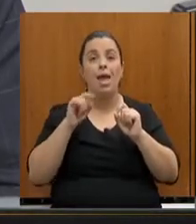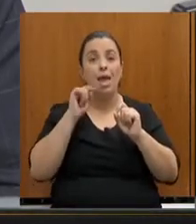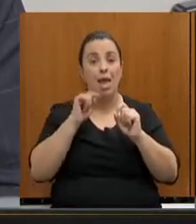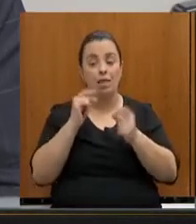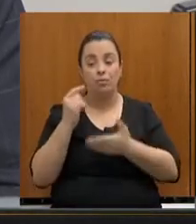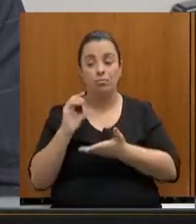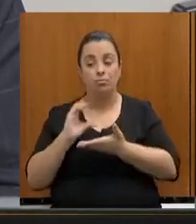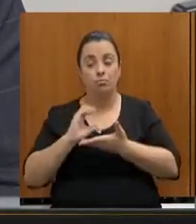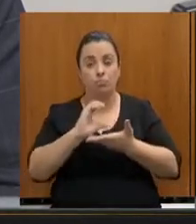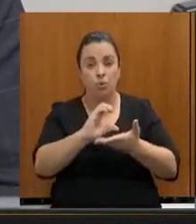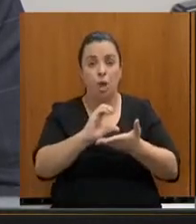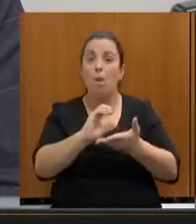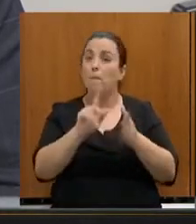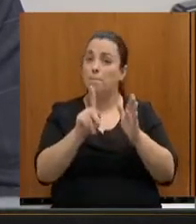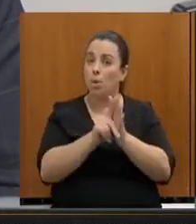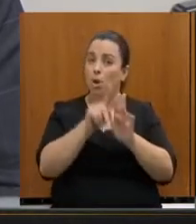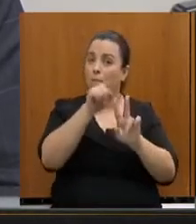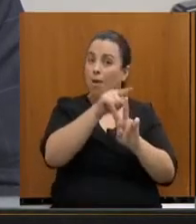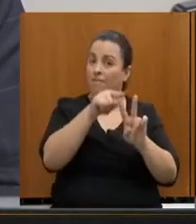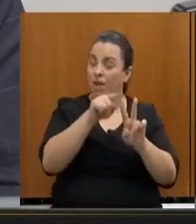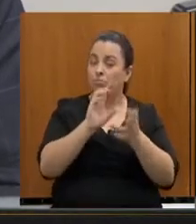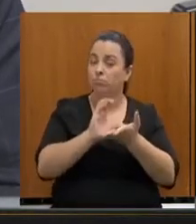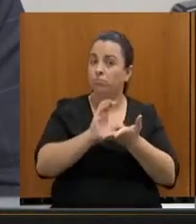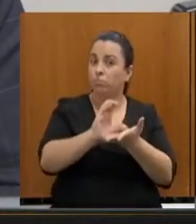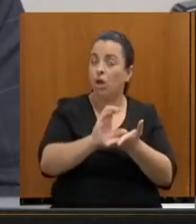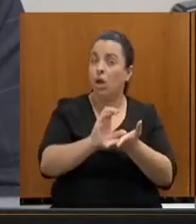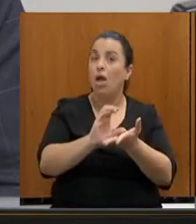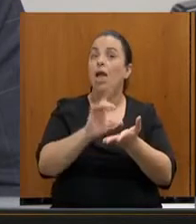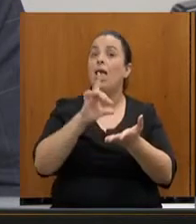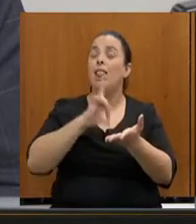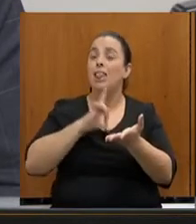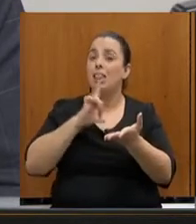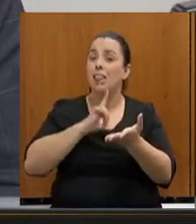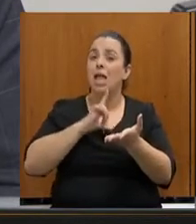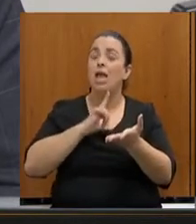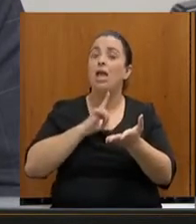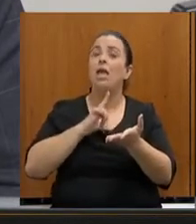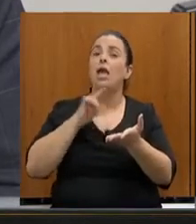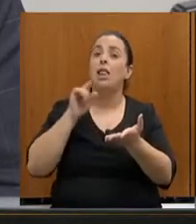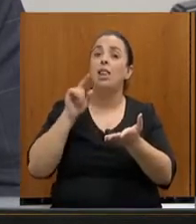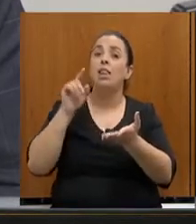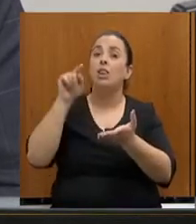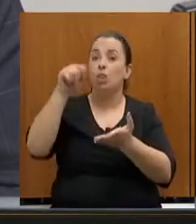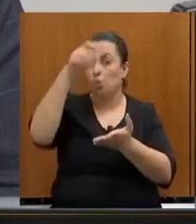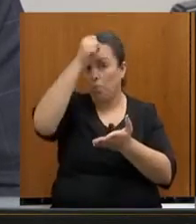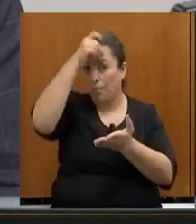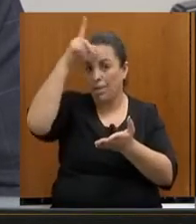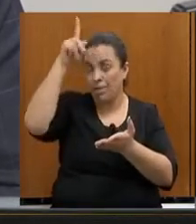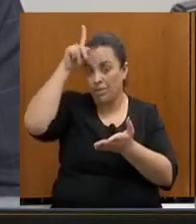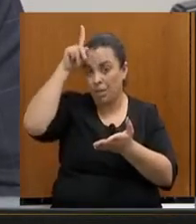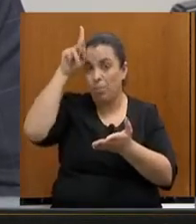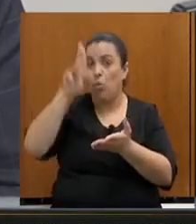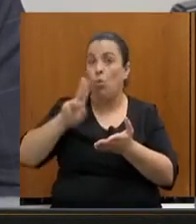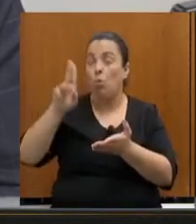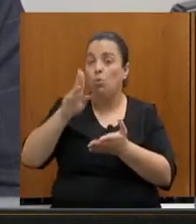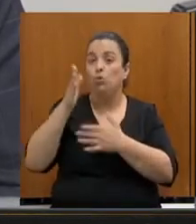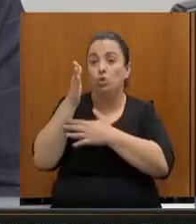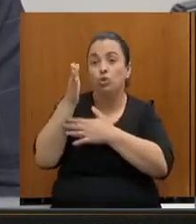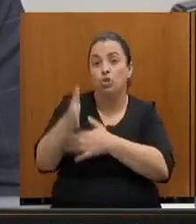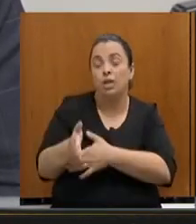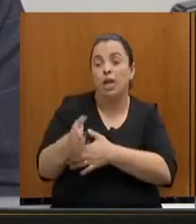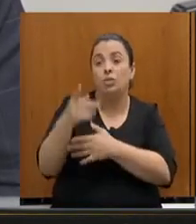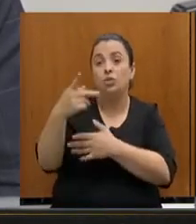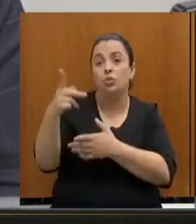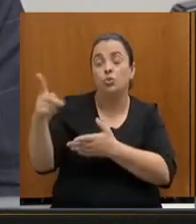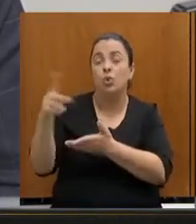diretamente nos corpos dos dois municípios seja aplicada na necessidade do município e não